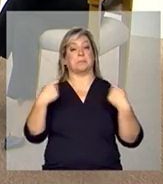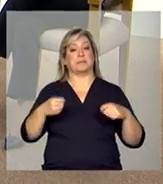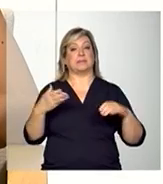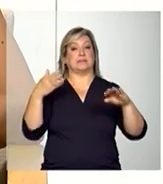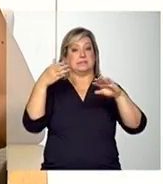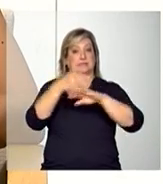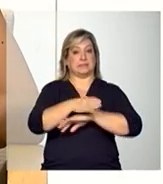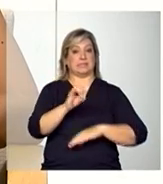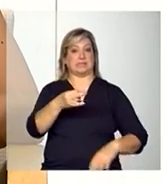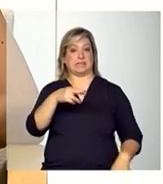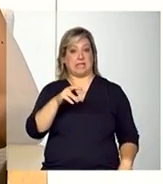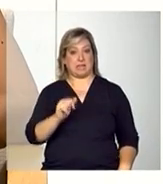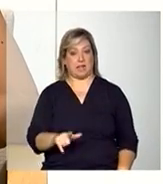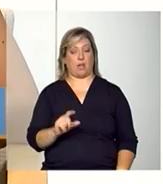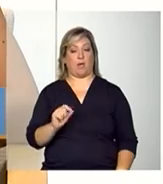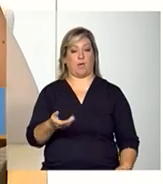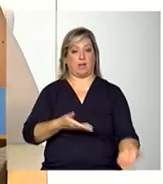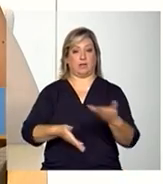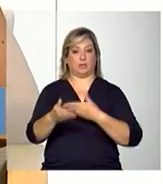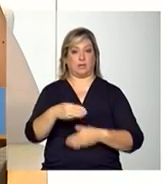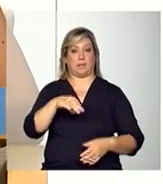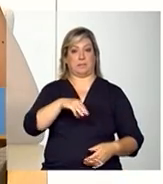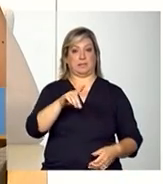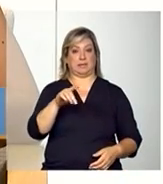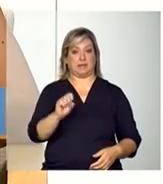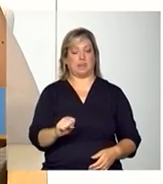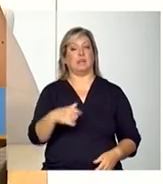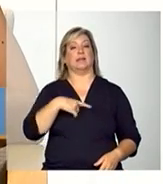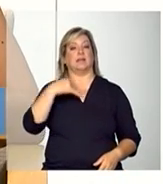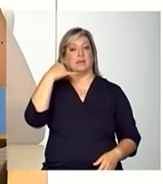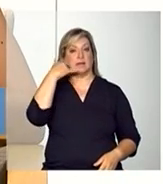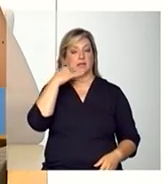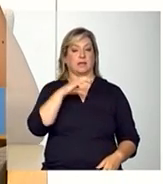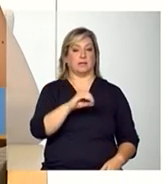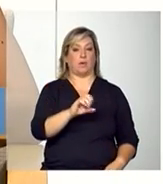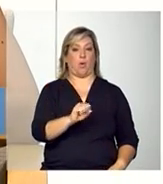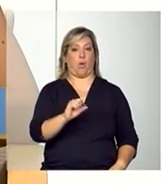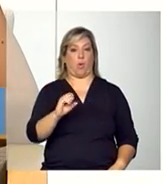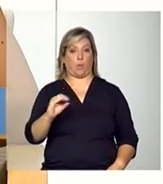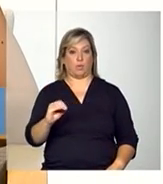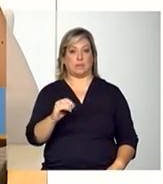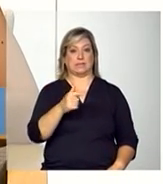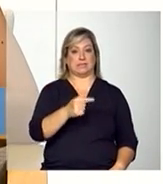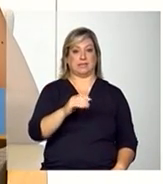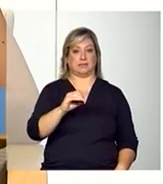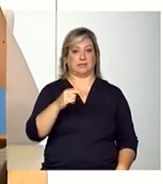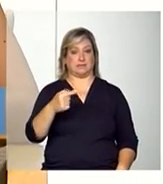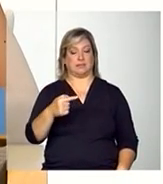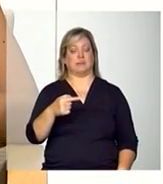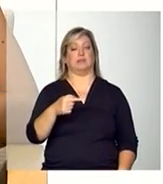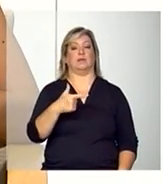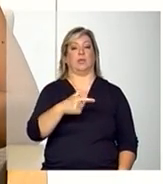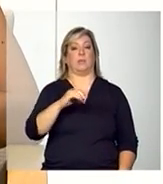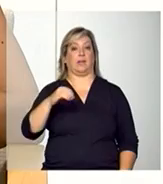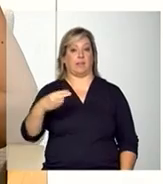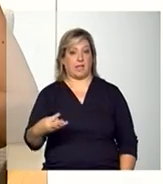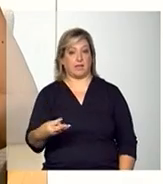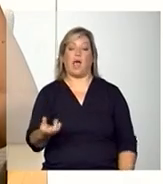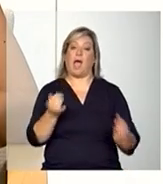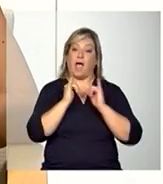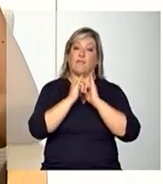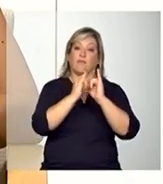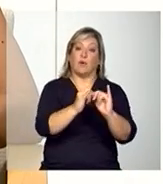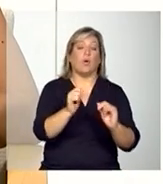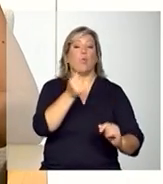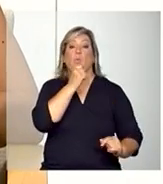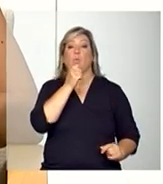com a central de relacionamento do ministério através do telefone do 08007072003 e informar que não